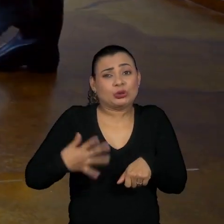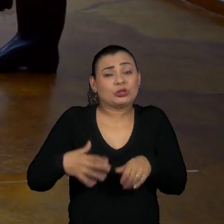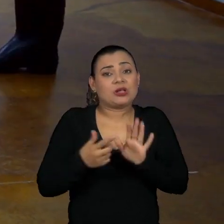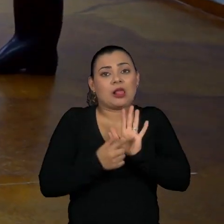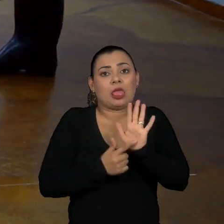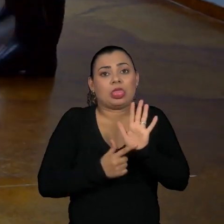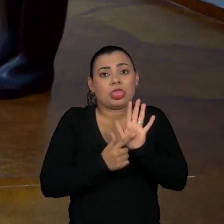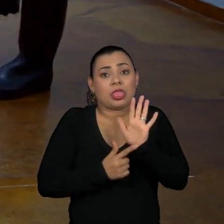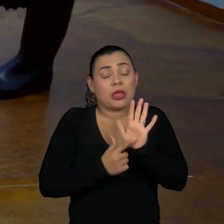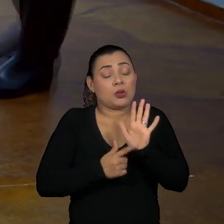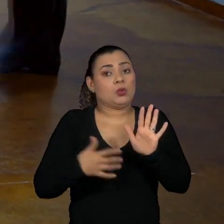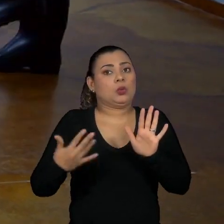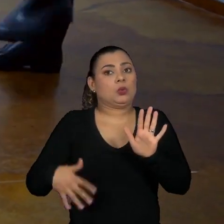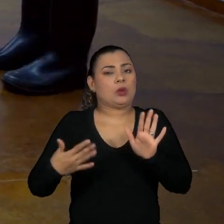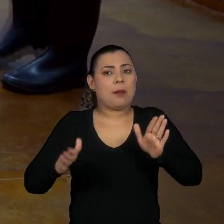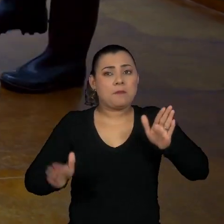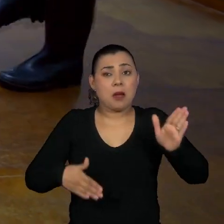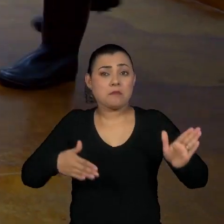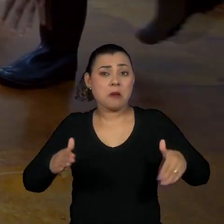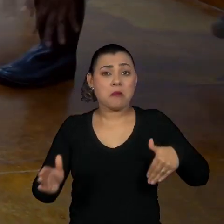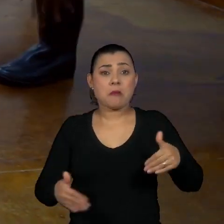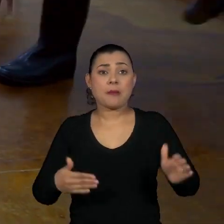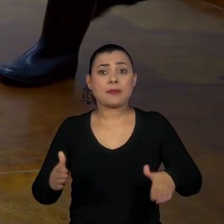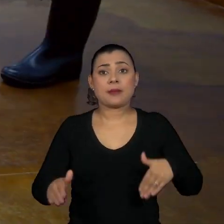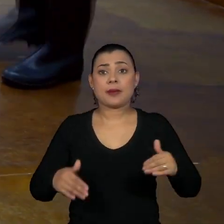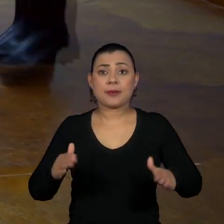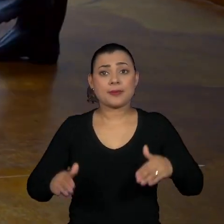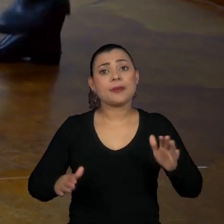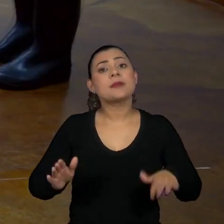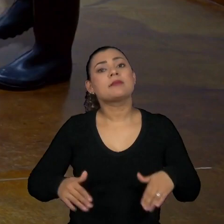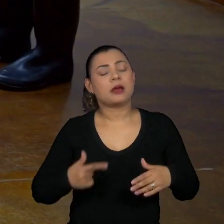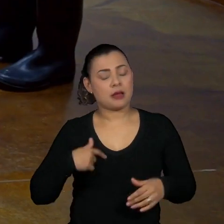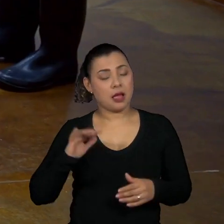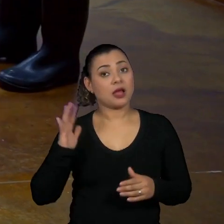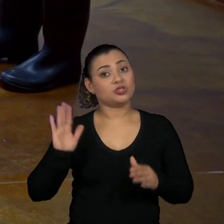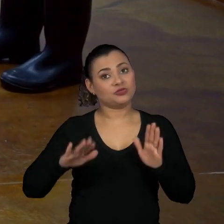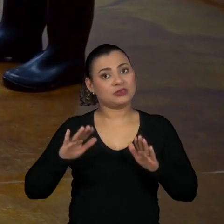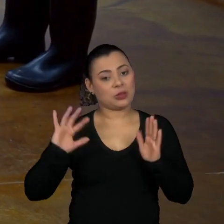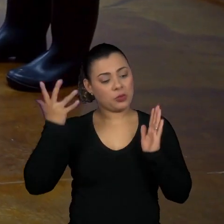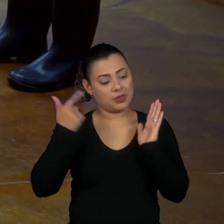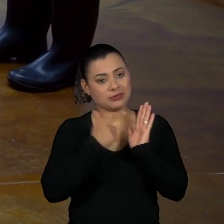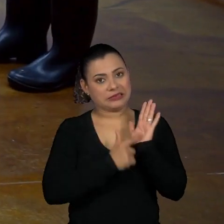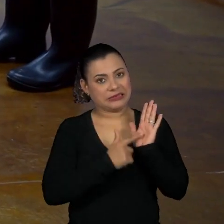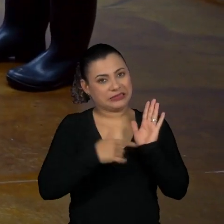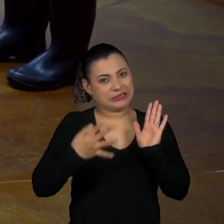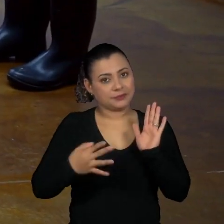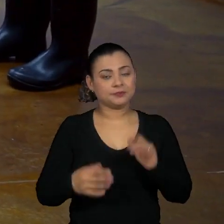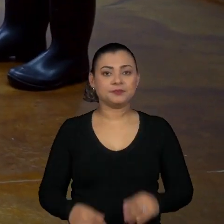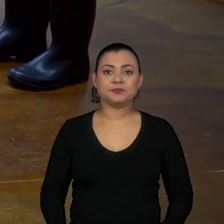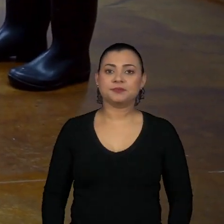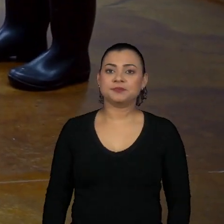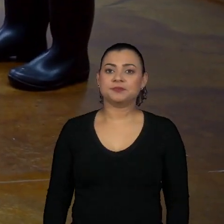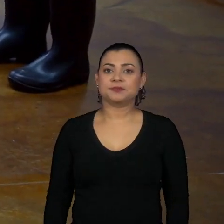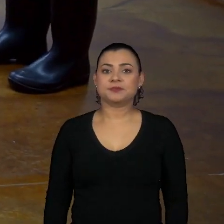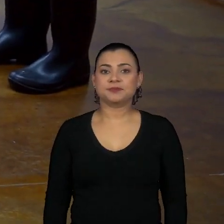onde tem mais osso, então na hora da precisão de bater na bota, acaba marcando um pouco mais.